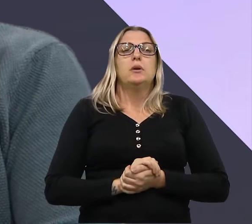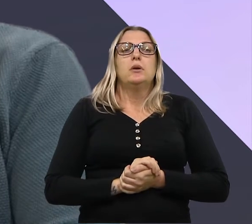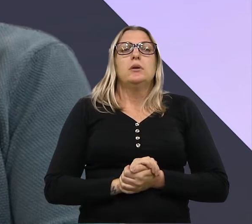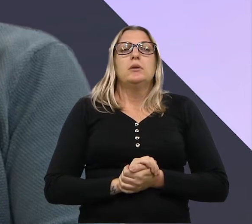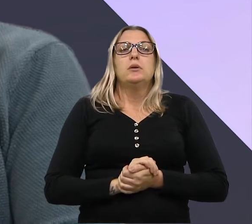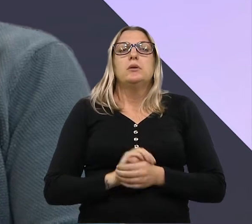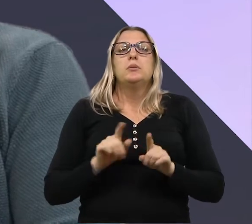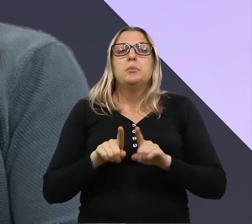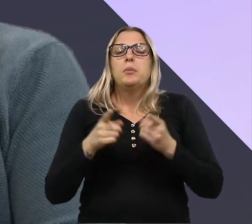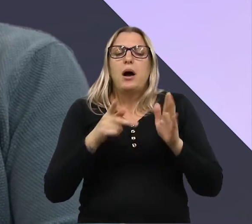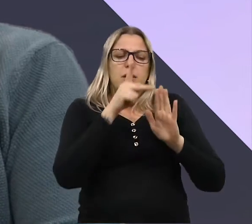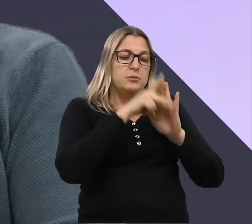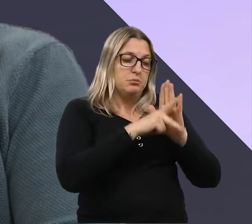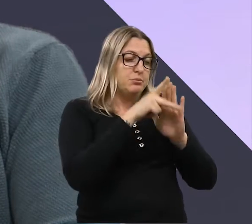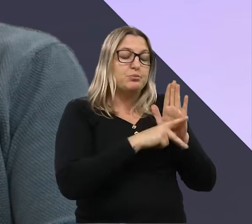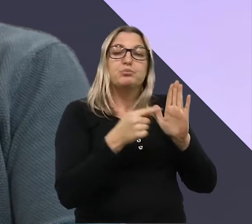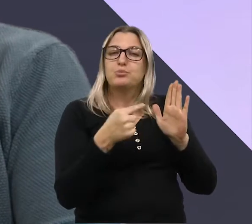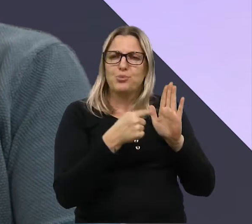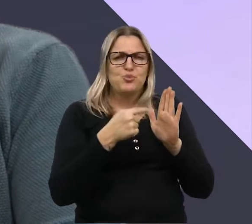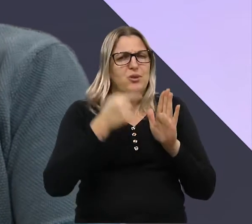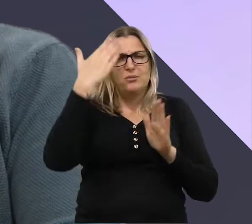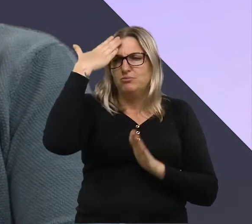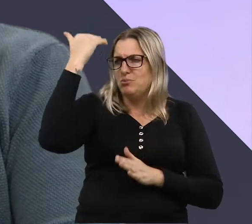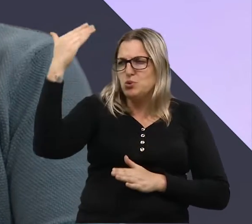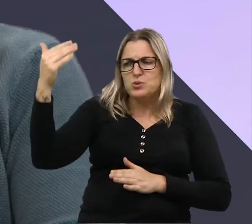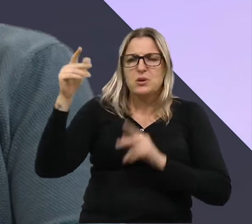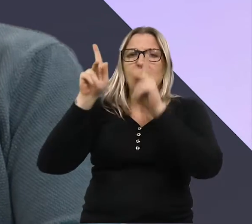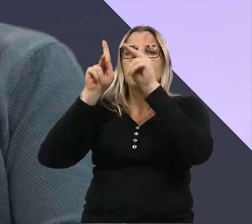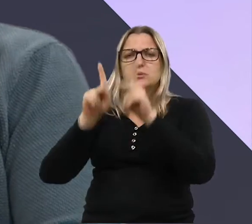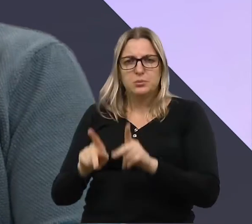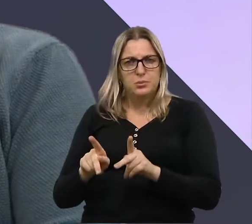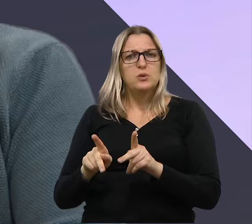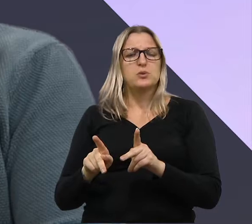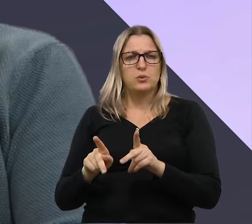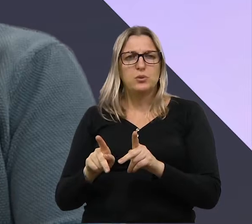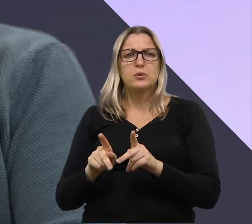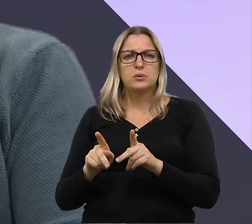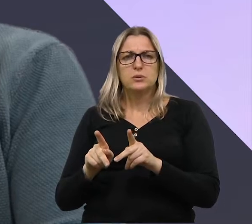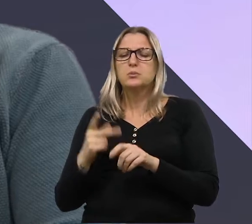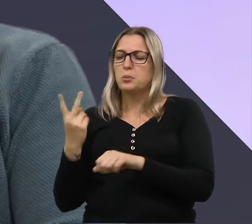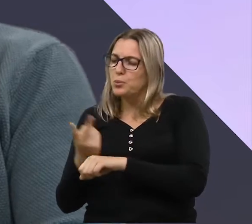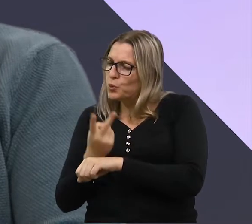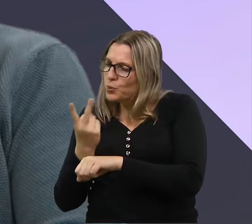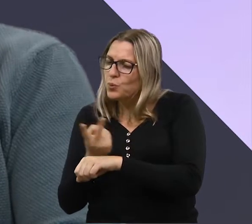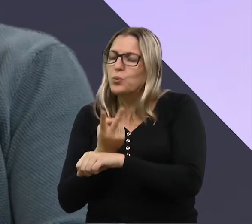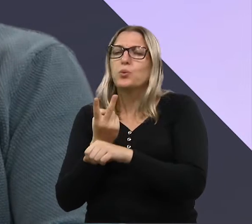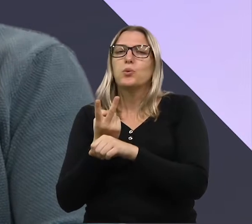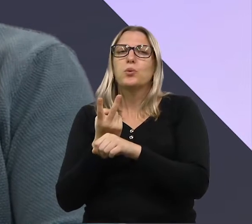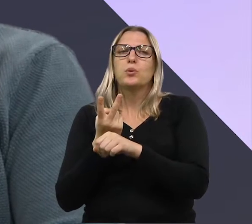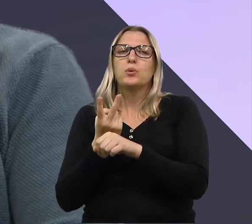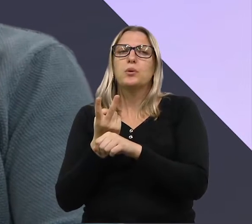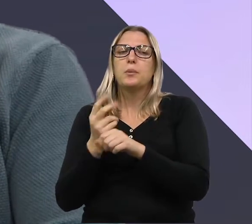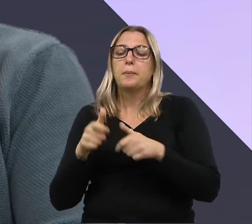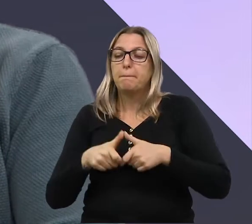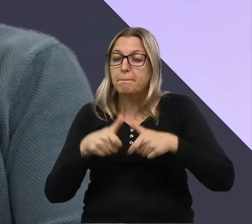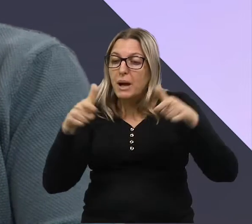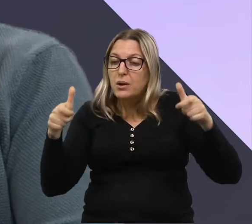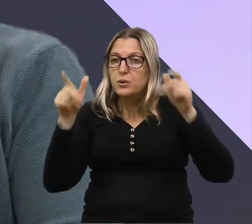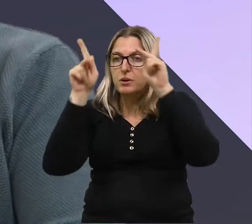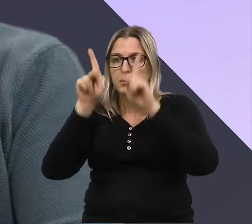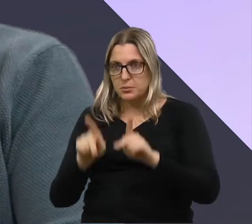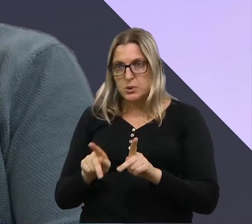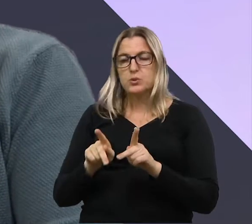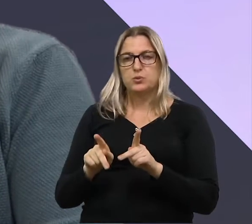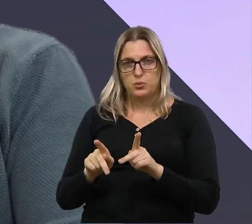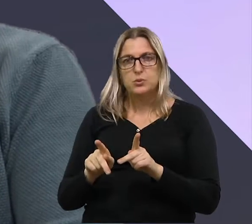nós esperávamos já isso do projeto foi um sucesso as pessoas estão aderindo A grande maioria das pessoas que lá